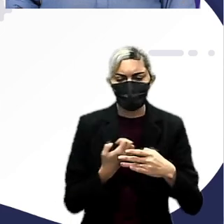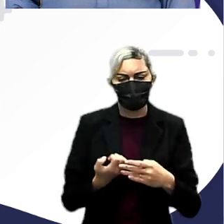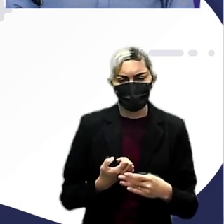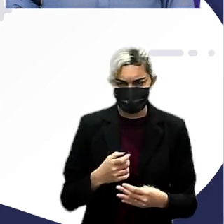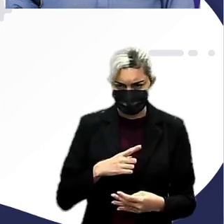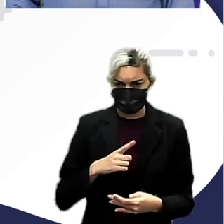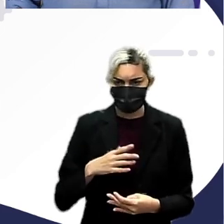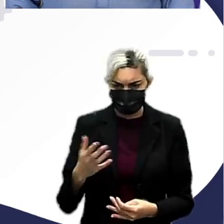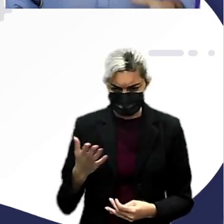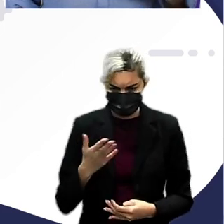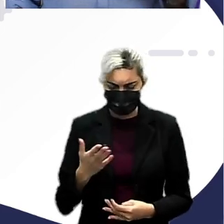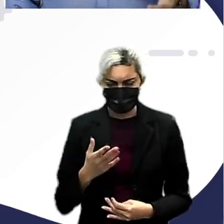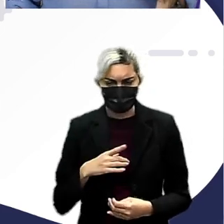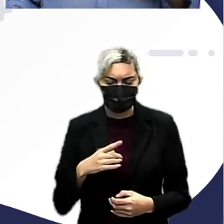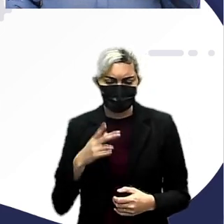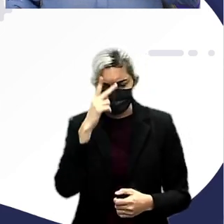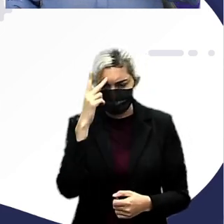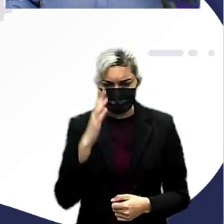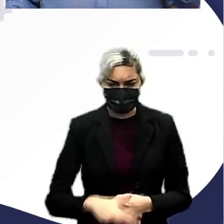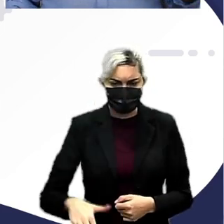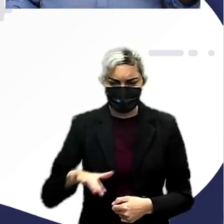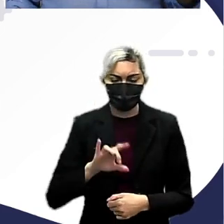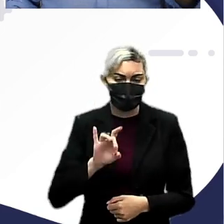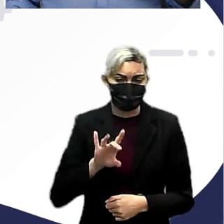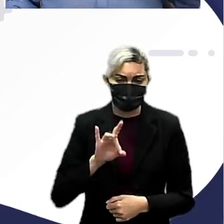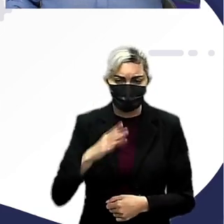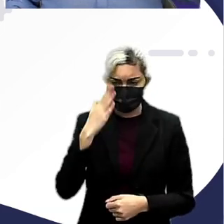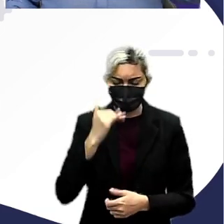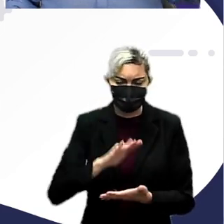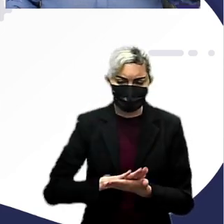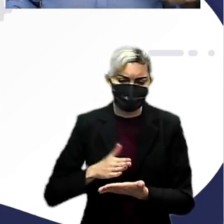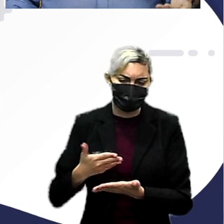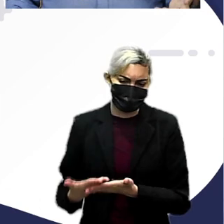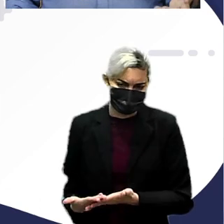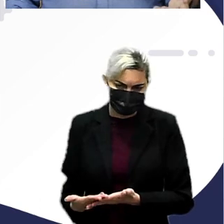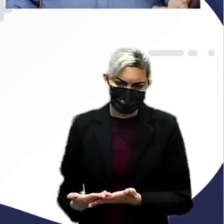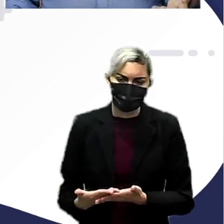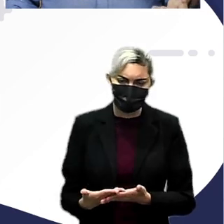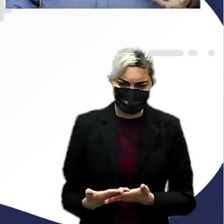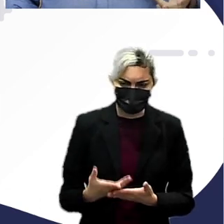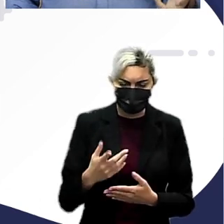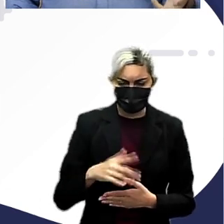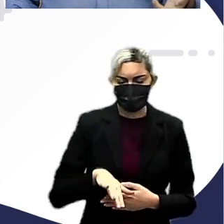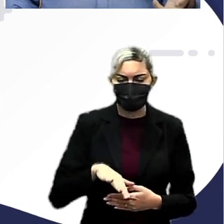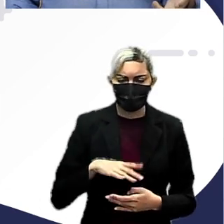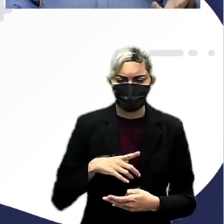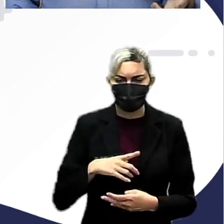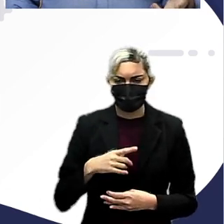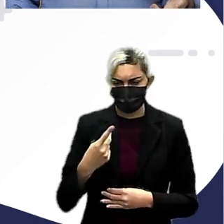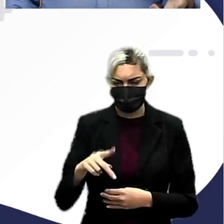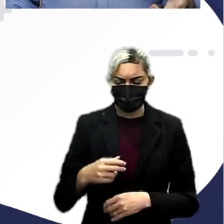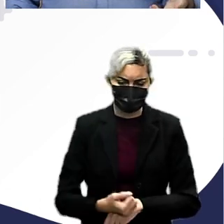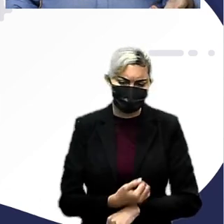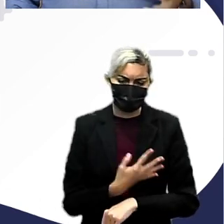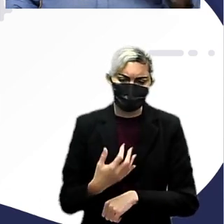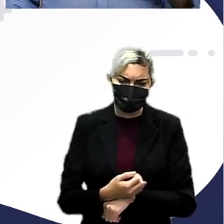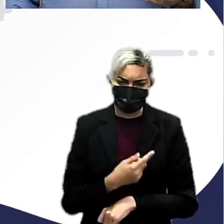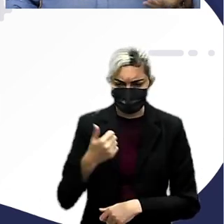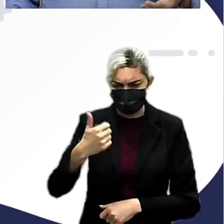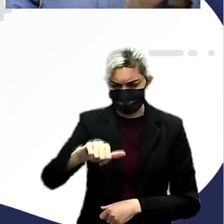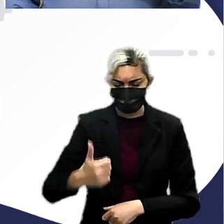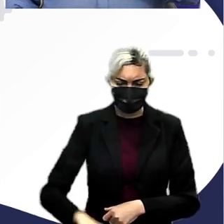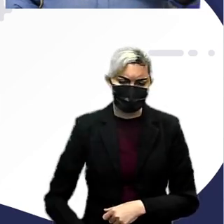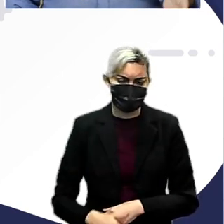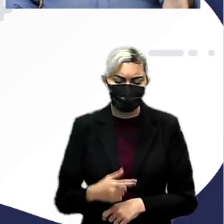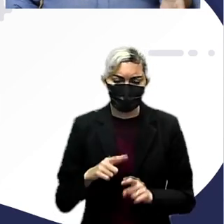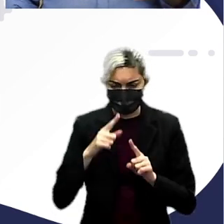estão requerendo para que as pessoas não só saibam interpretar, não só saibam ter as suas emoções avaliadas e